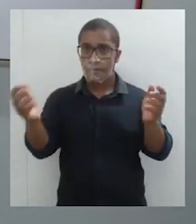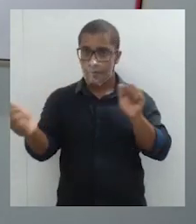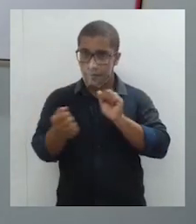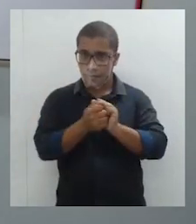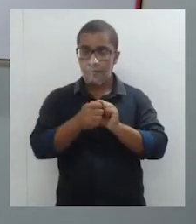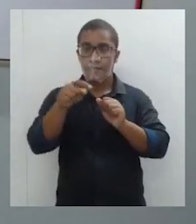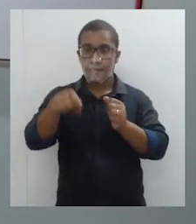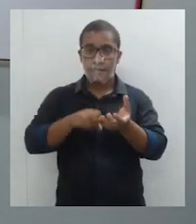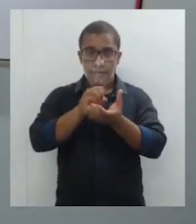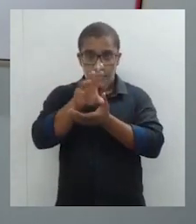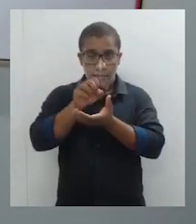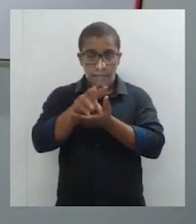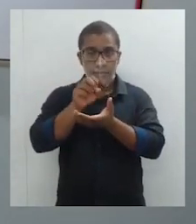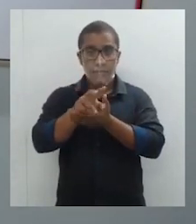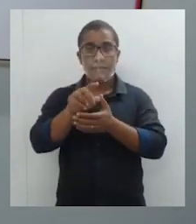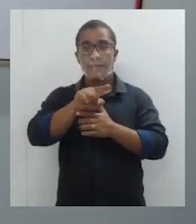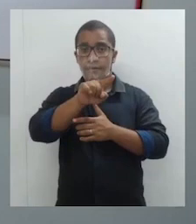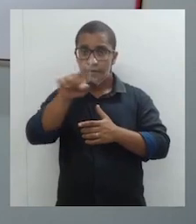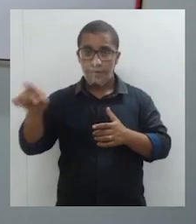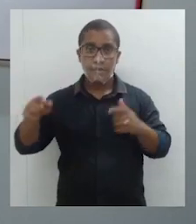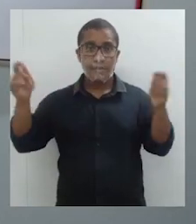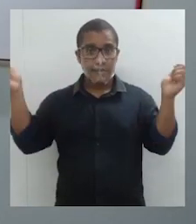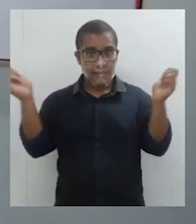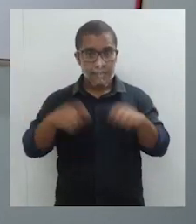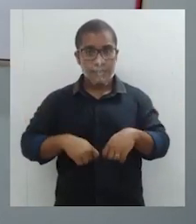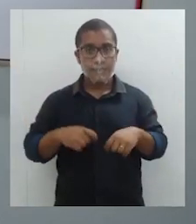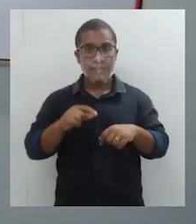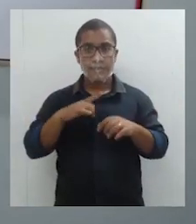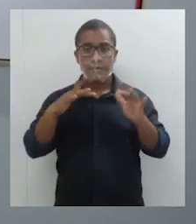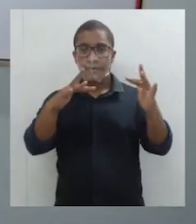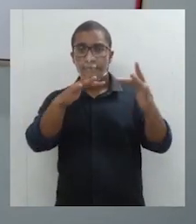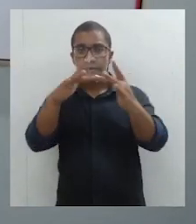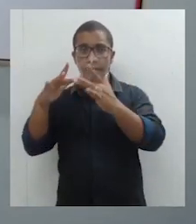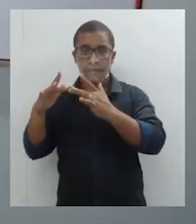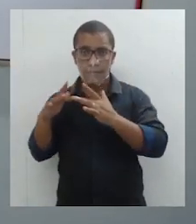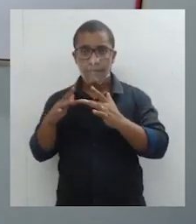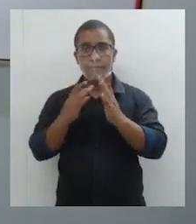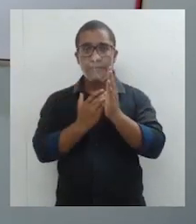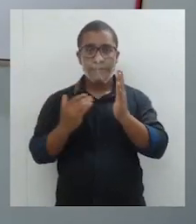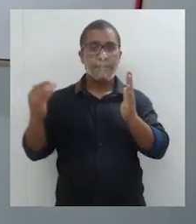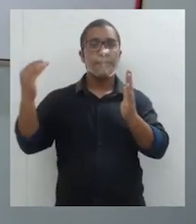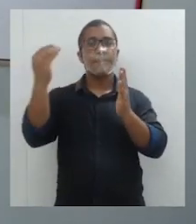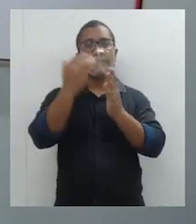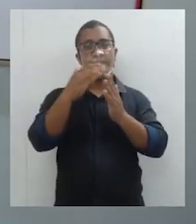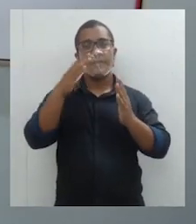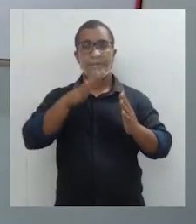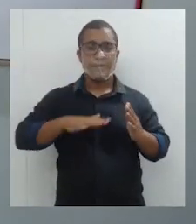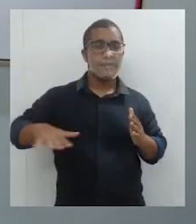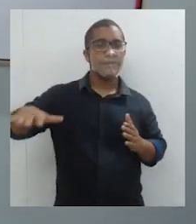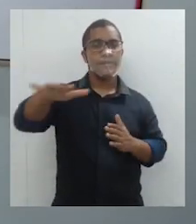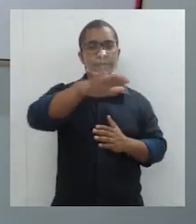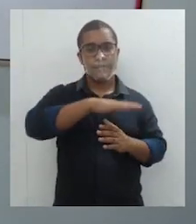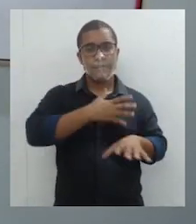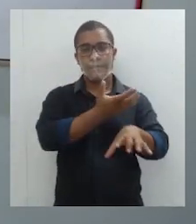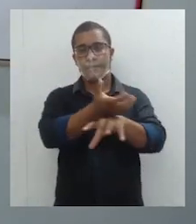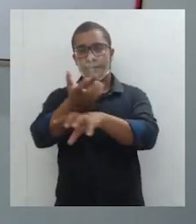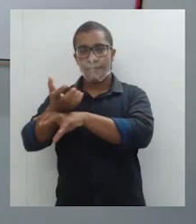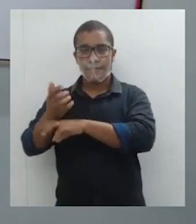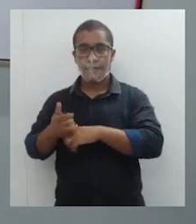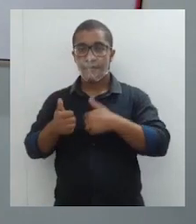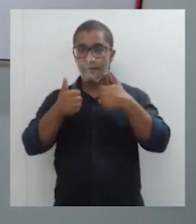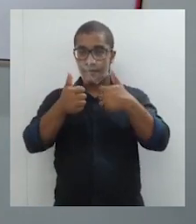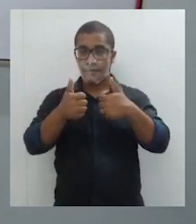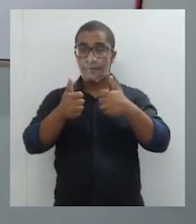aqui no educap para que vocês possam ter um contato a mais com todas as outras disciplinas